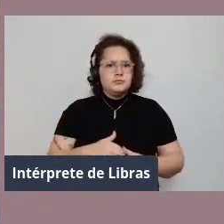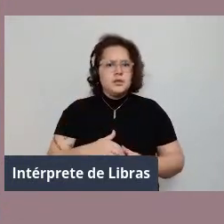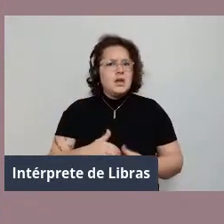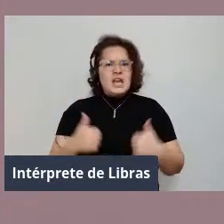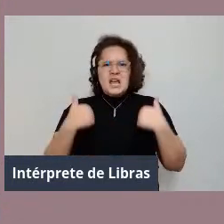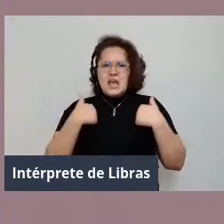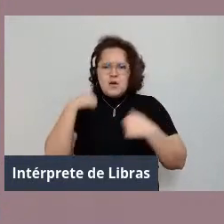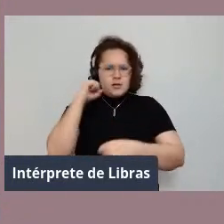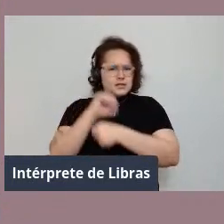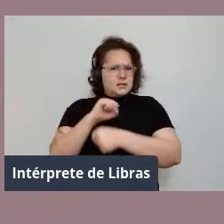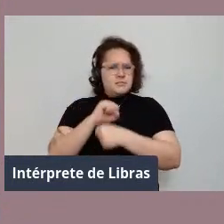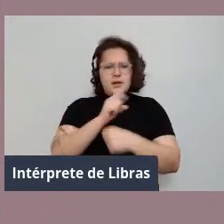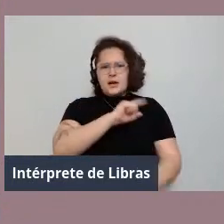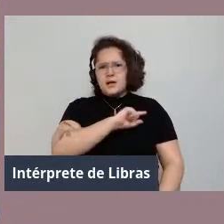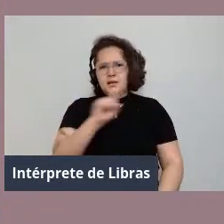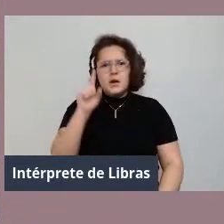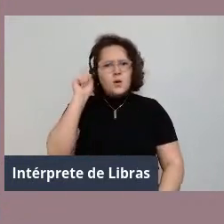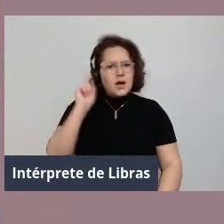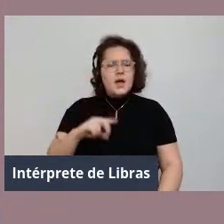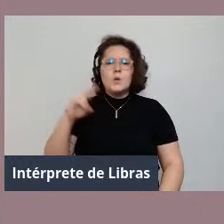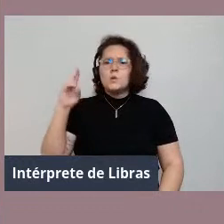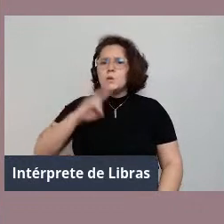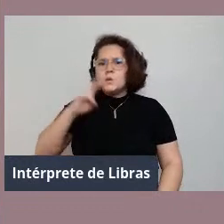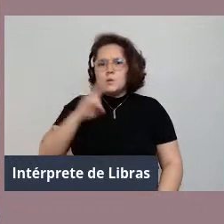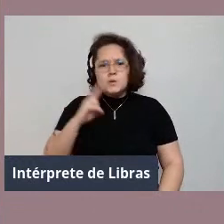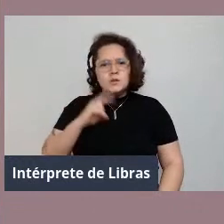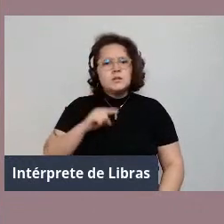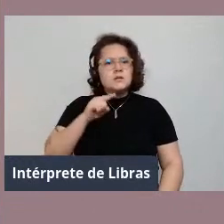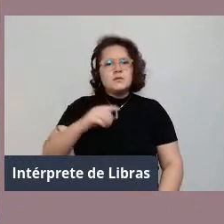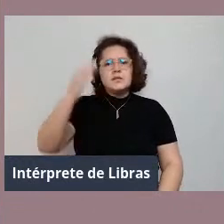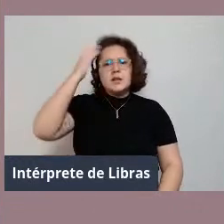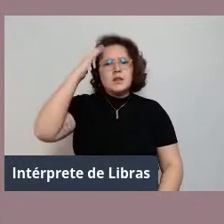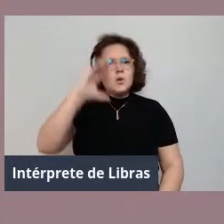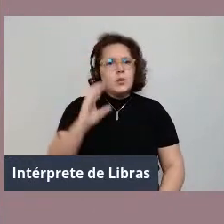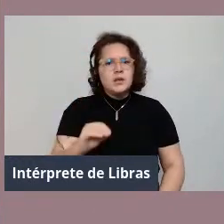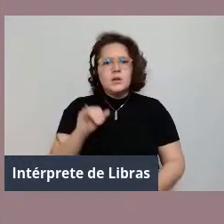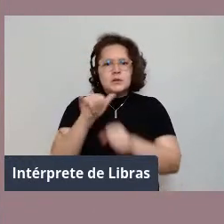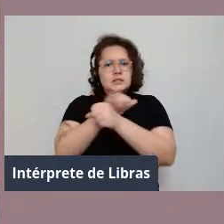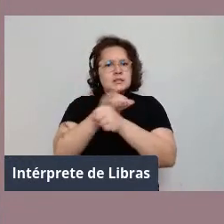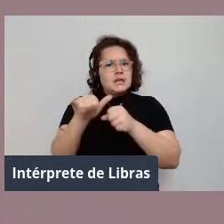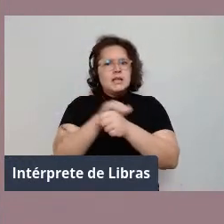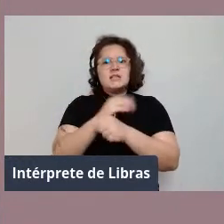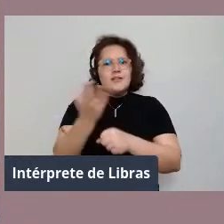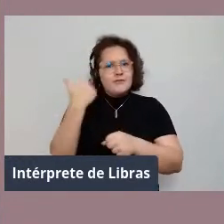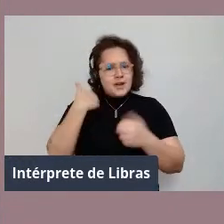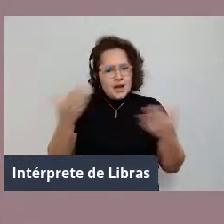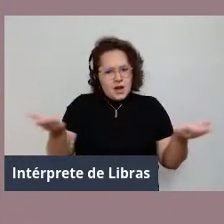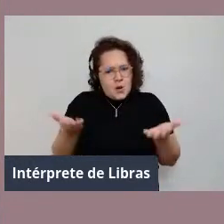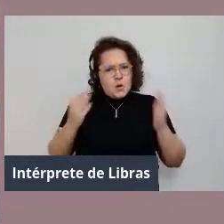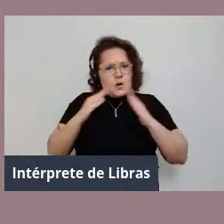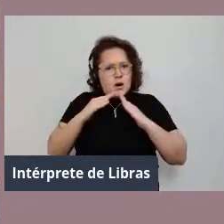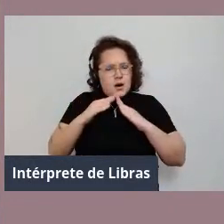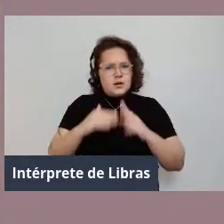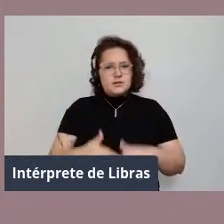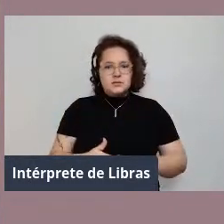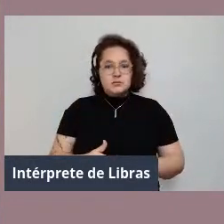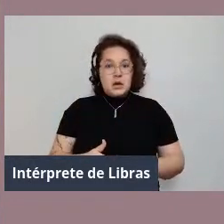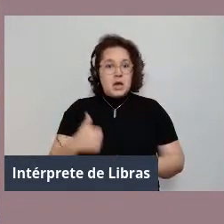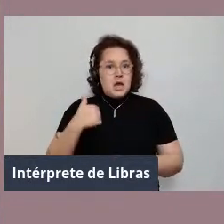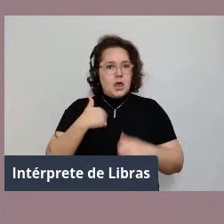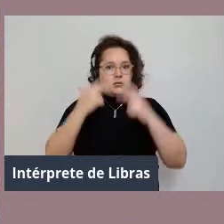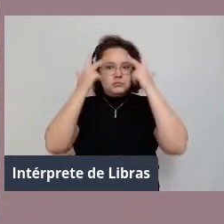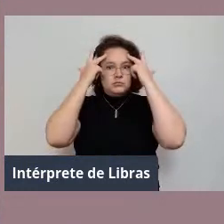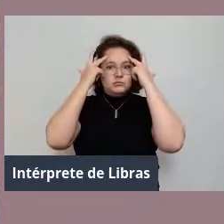posso esperar até de noite, é muito urgente. Você não entendeu, não pode dar um jeito de vir agora? Foi quase